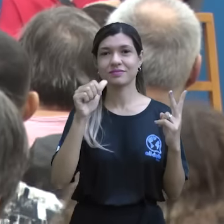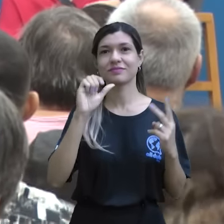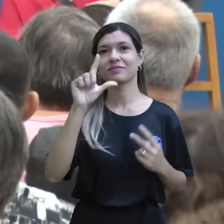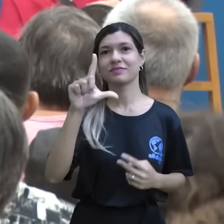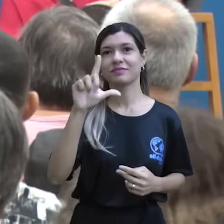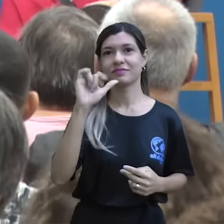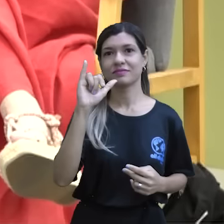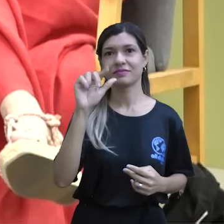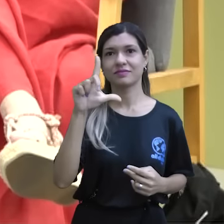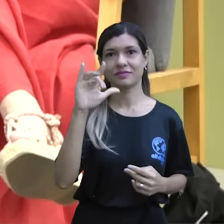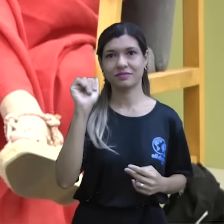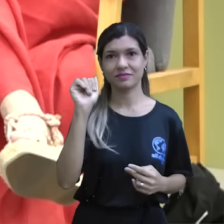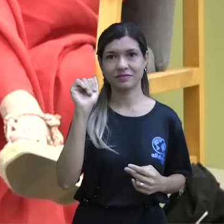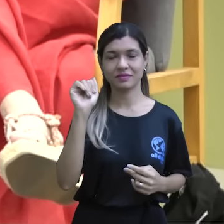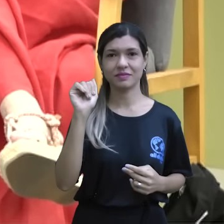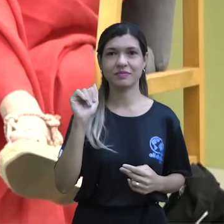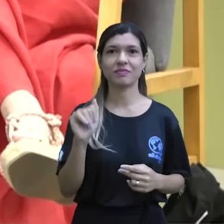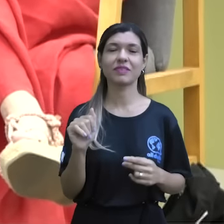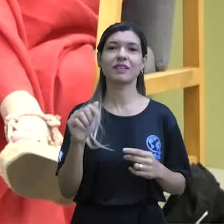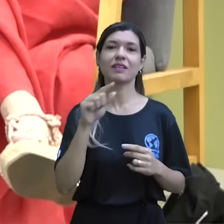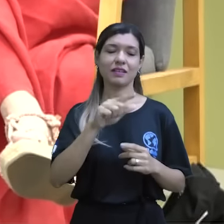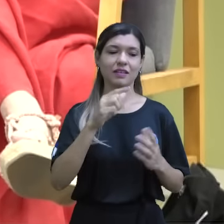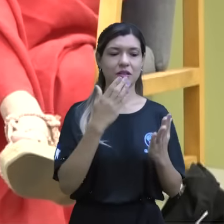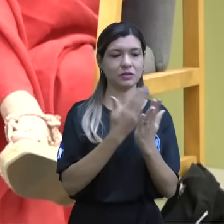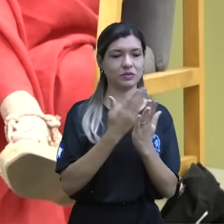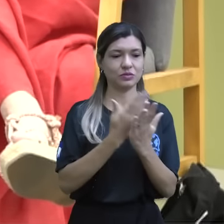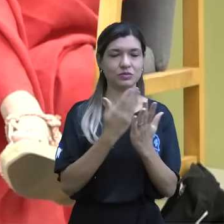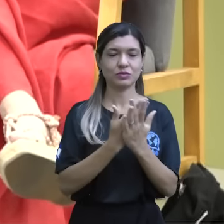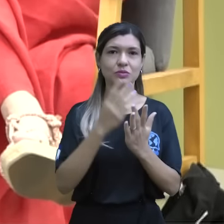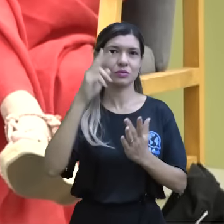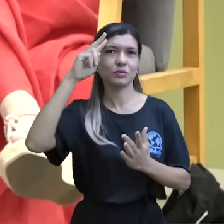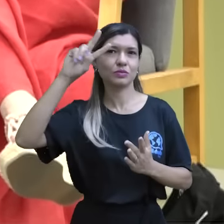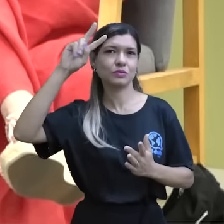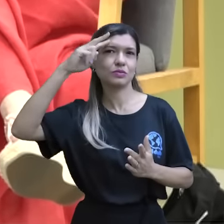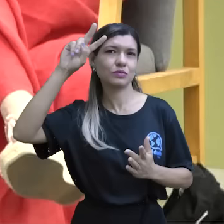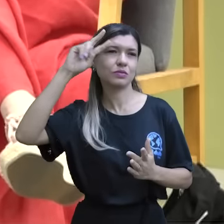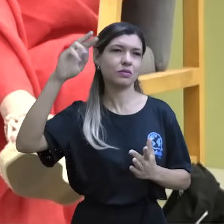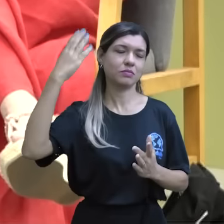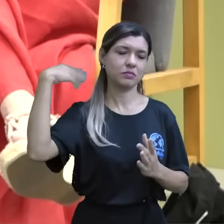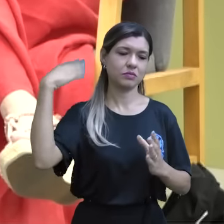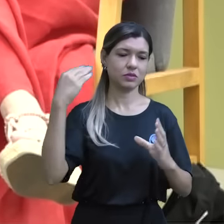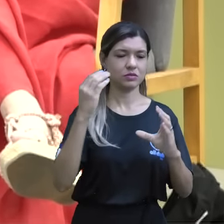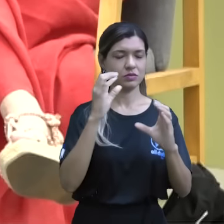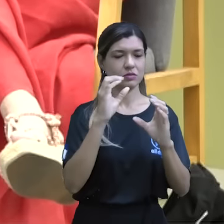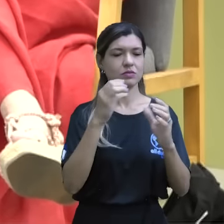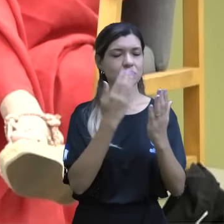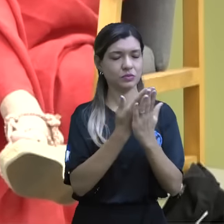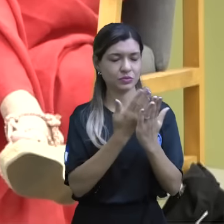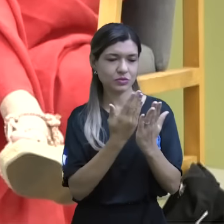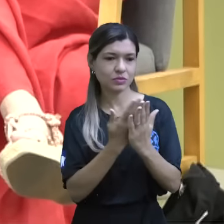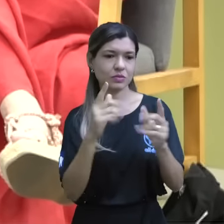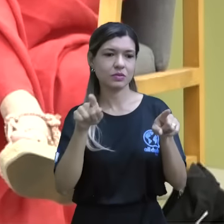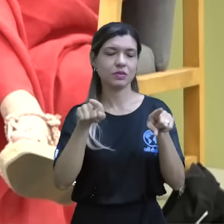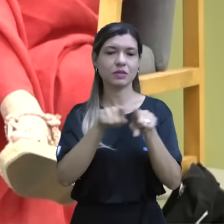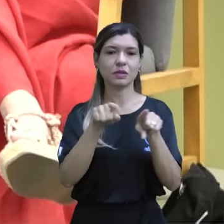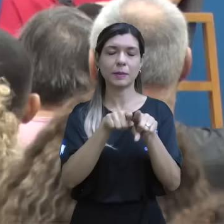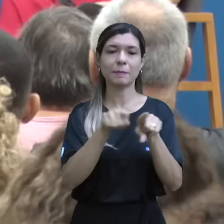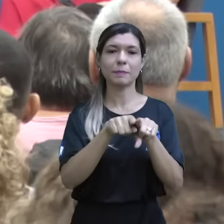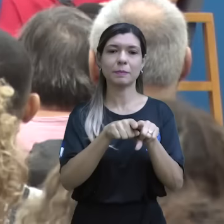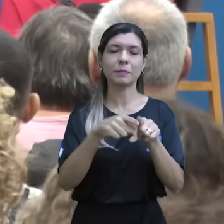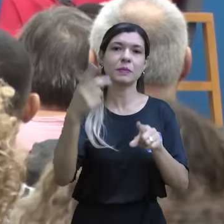de Antropologia da USP e é professora visitante na Universidade de Princeton. Entre